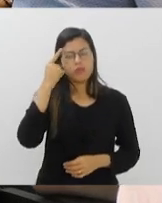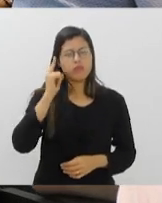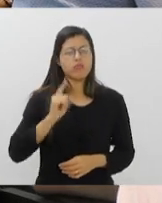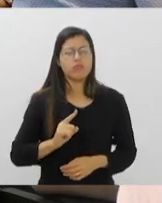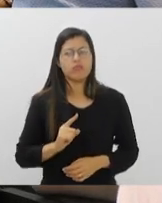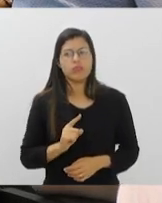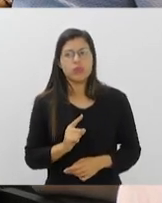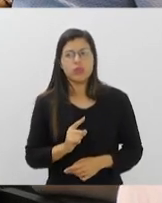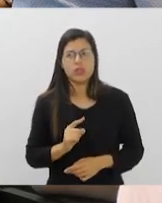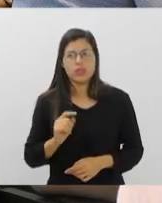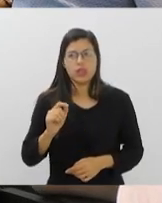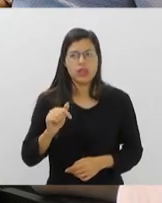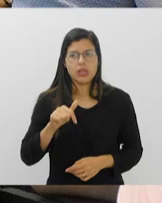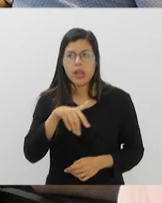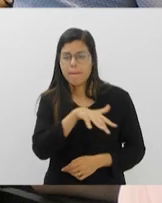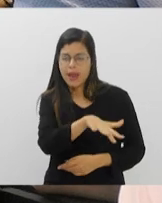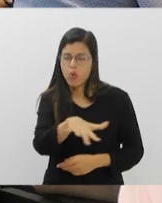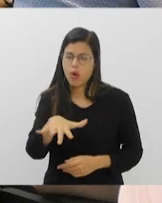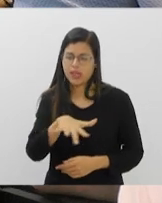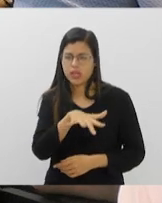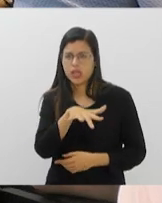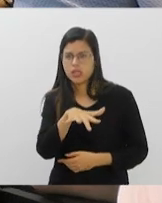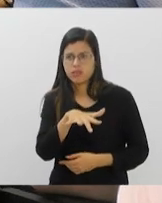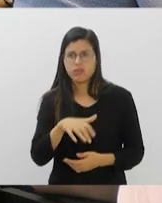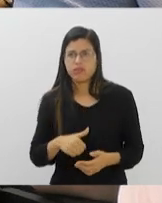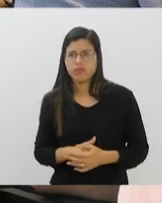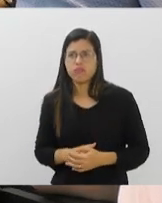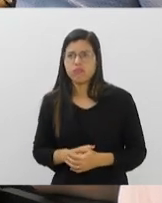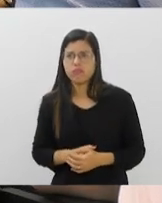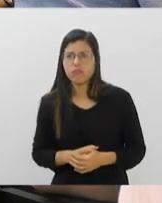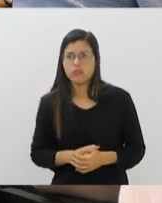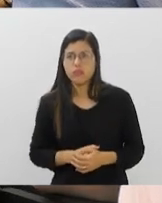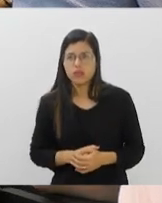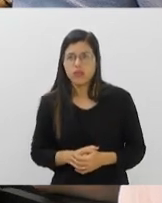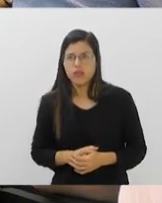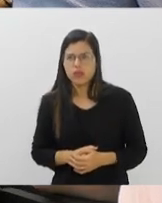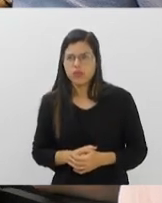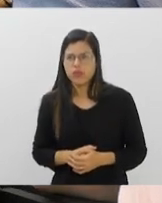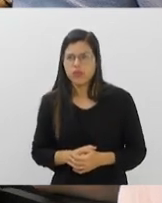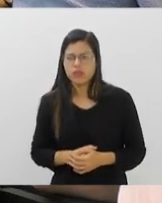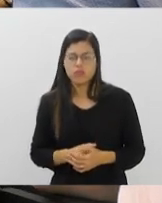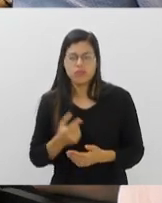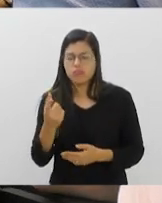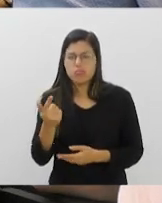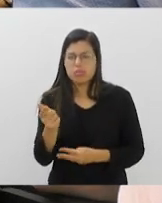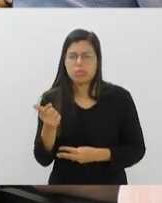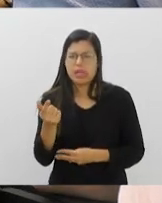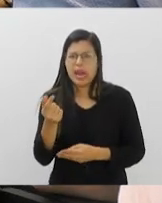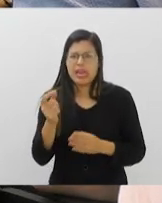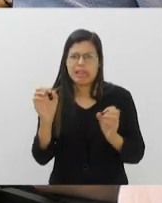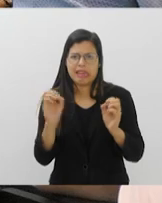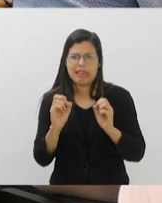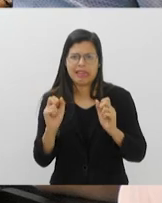a maioria não recebe nada ou quase